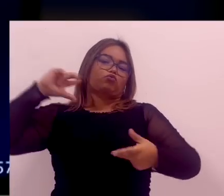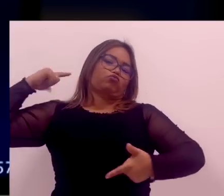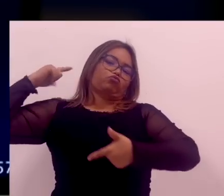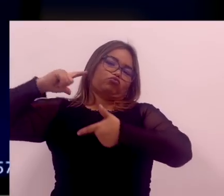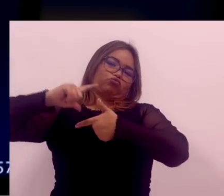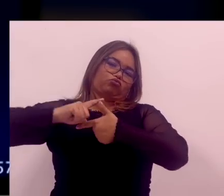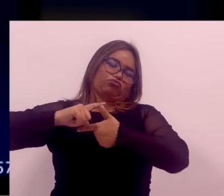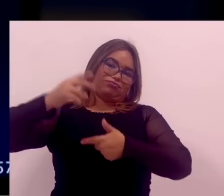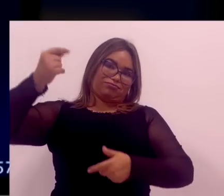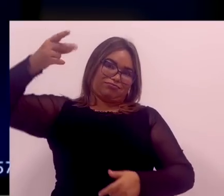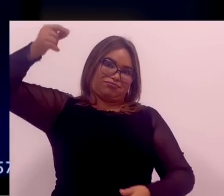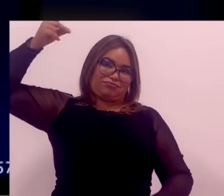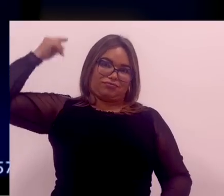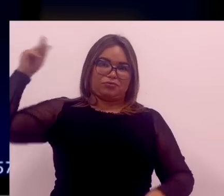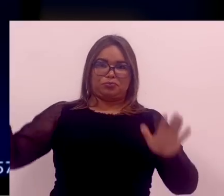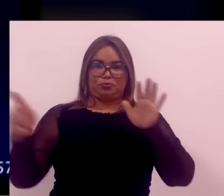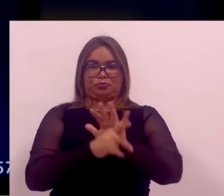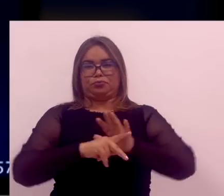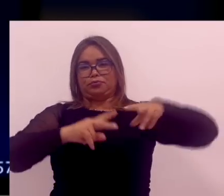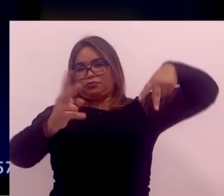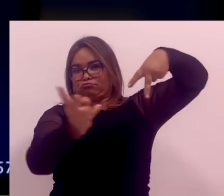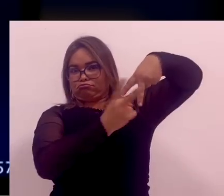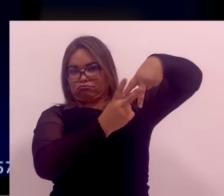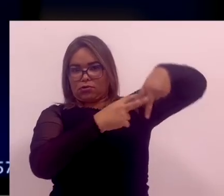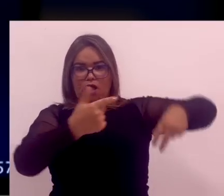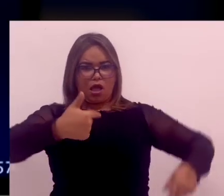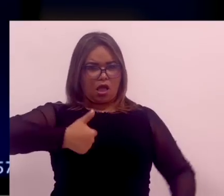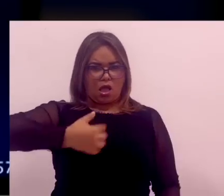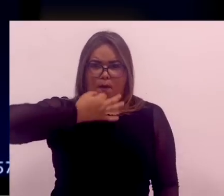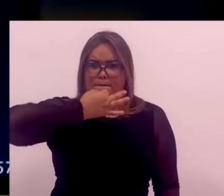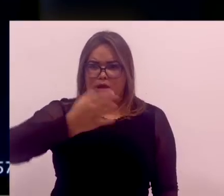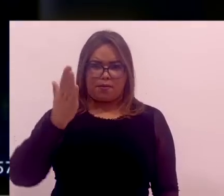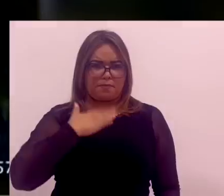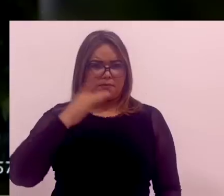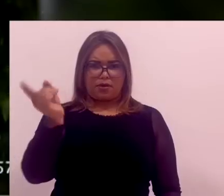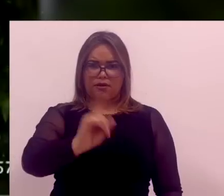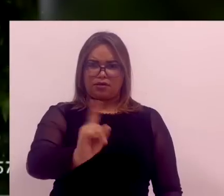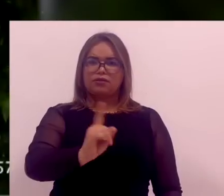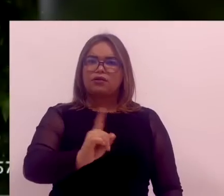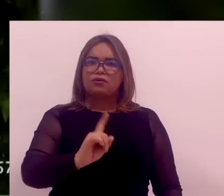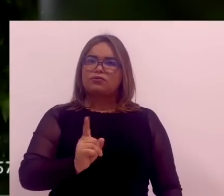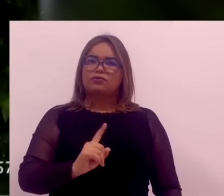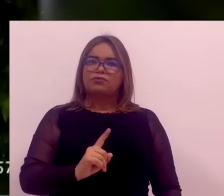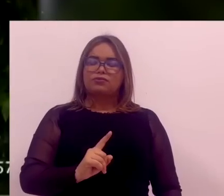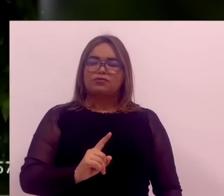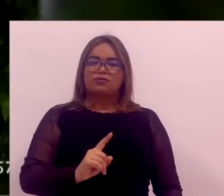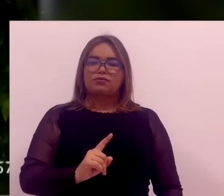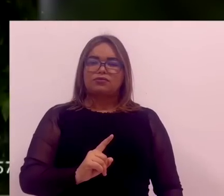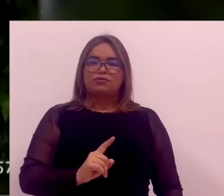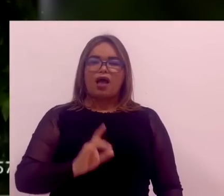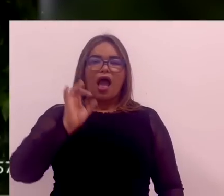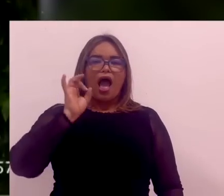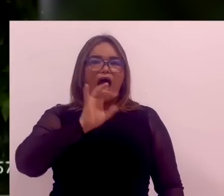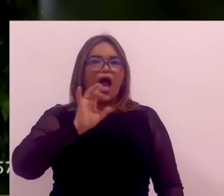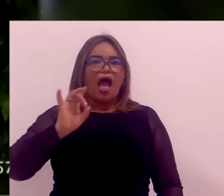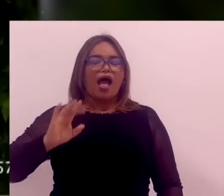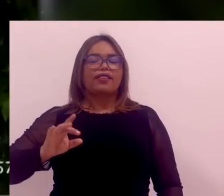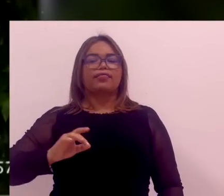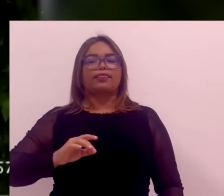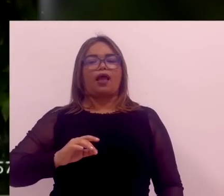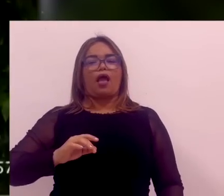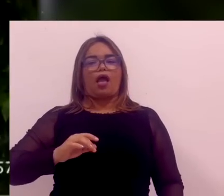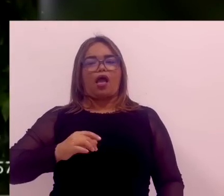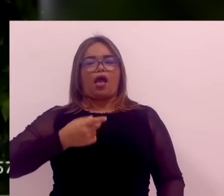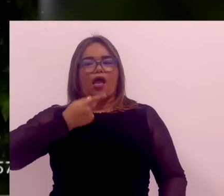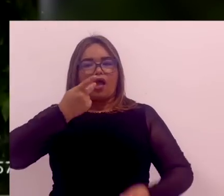maçonaria. Aí está. Eu não disse nada hoje. Notem bem. Cada declaração